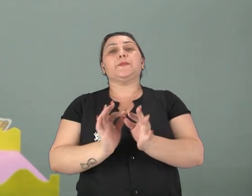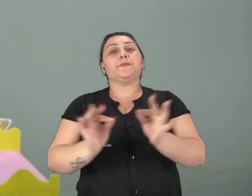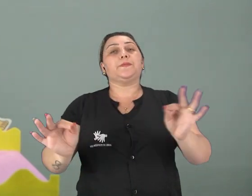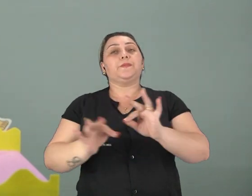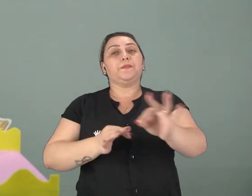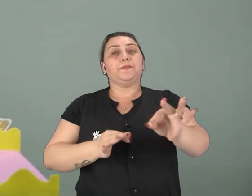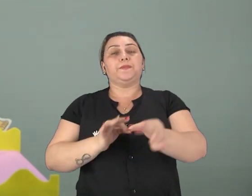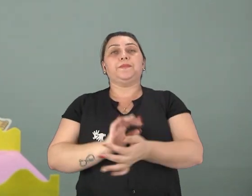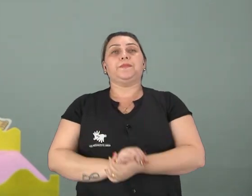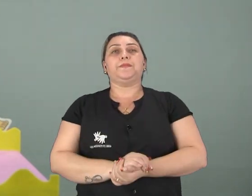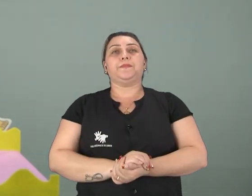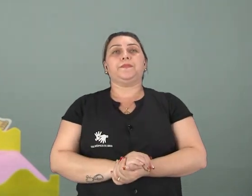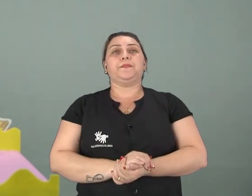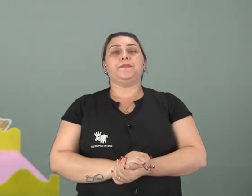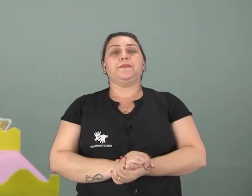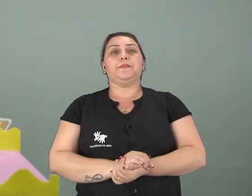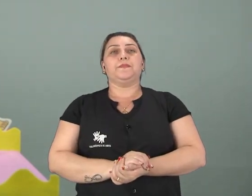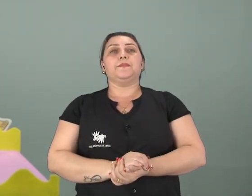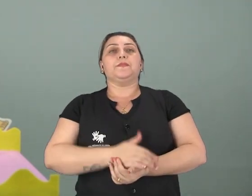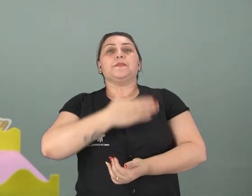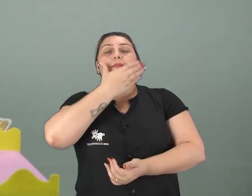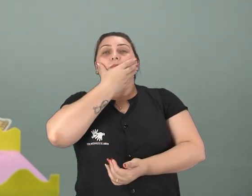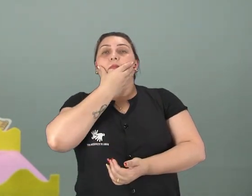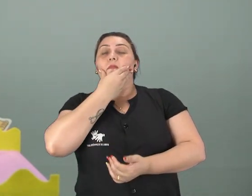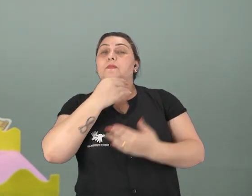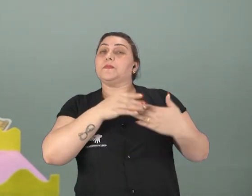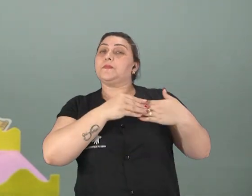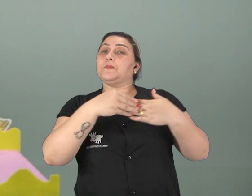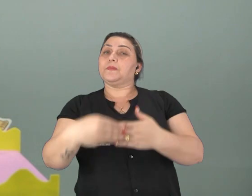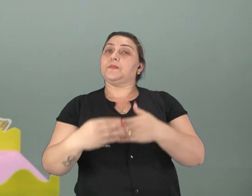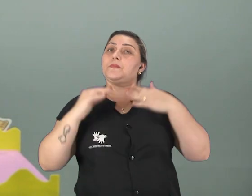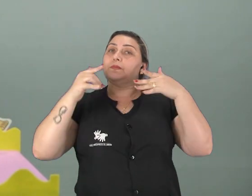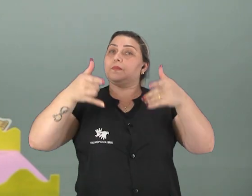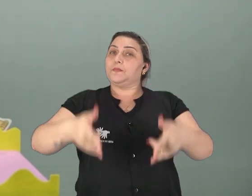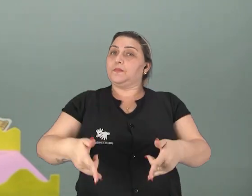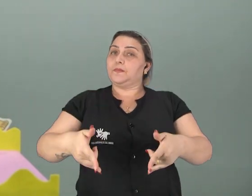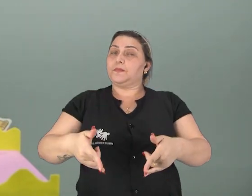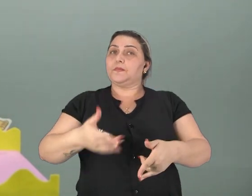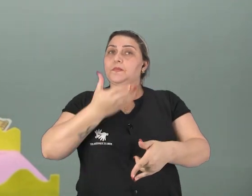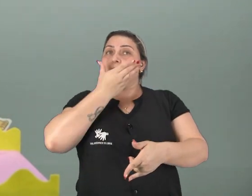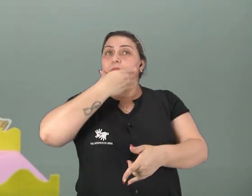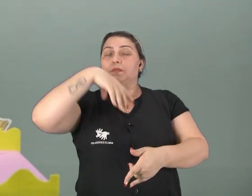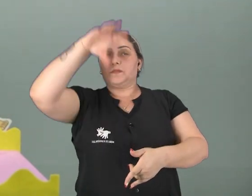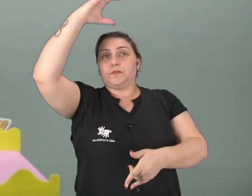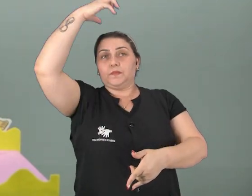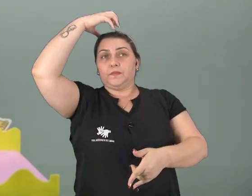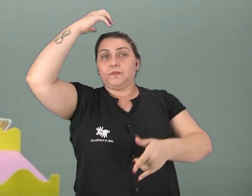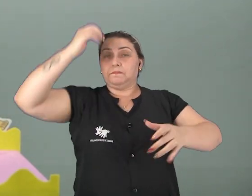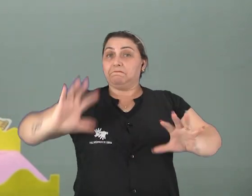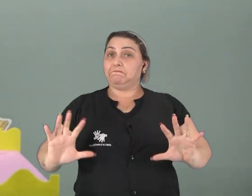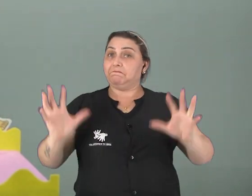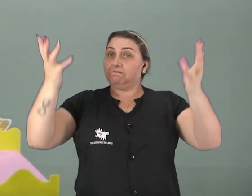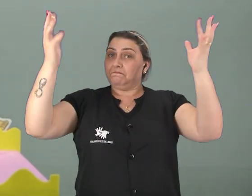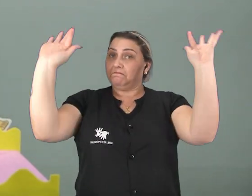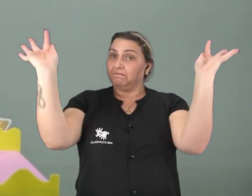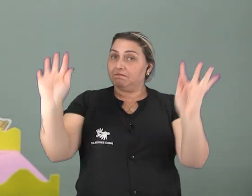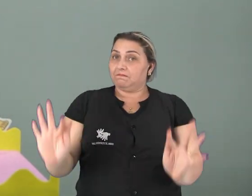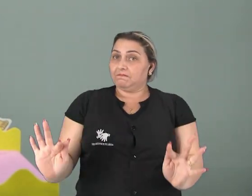medição. E quando o carpinteiro trouxe a cama, o rei fez a maior